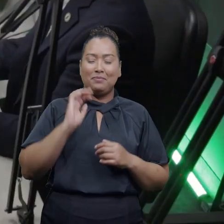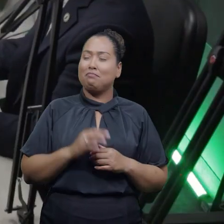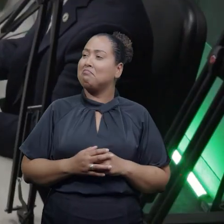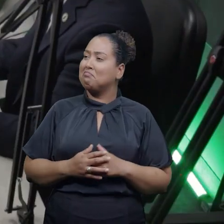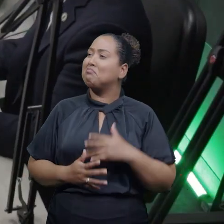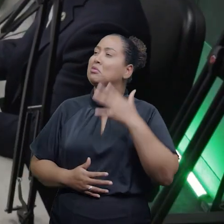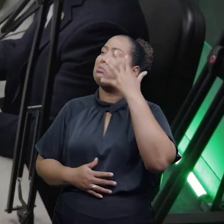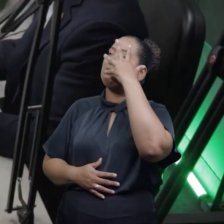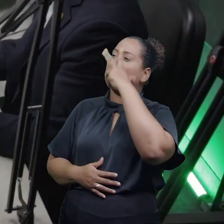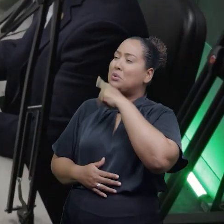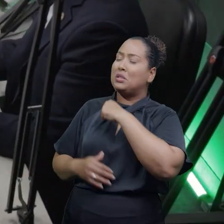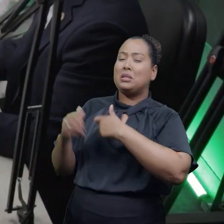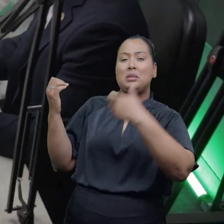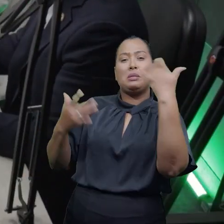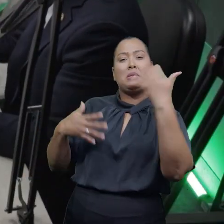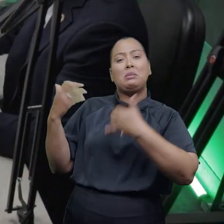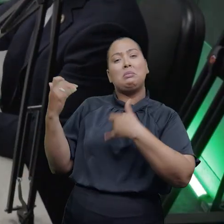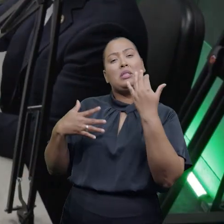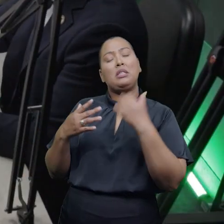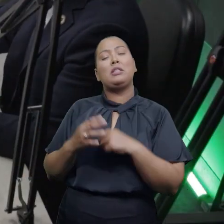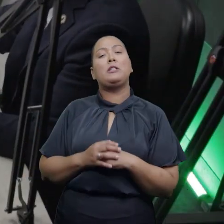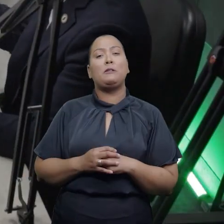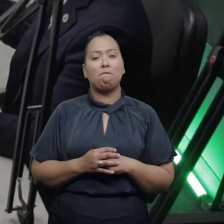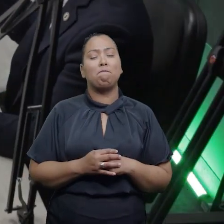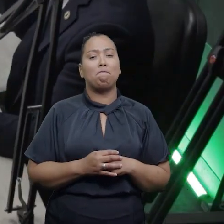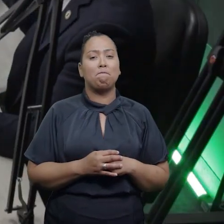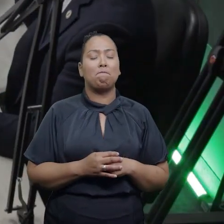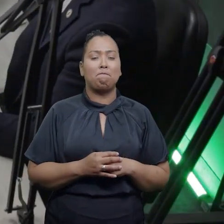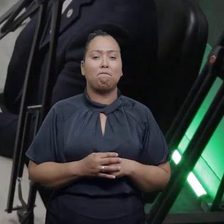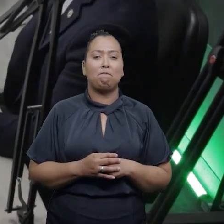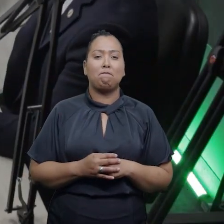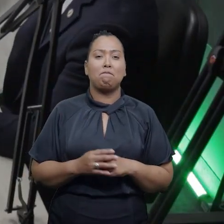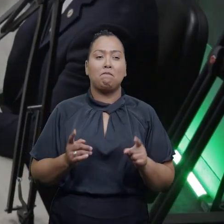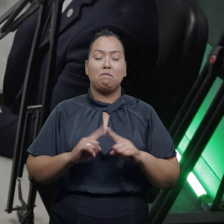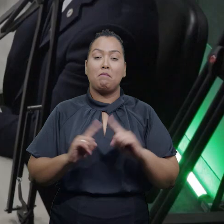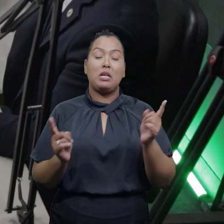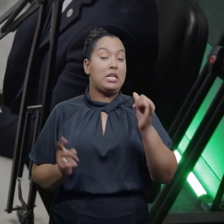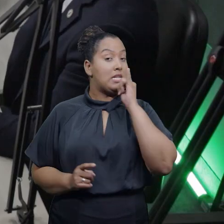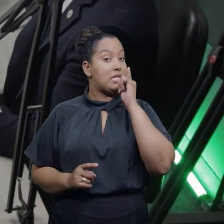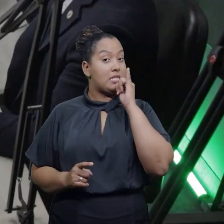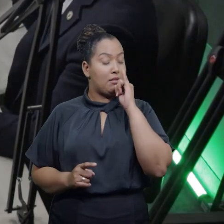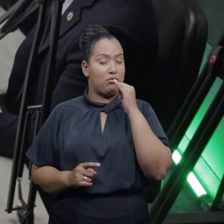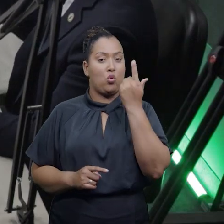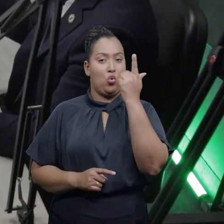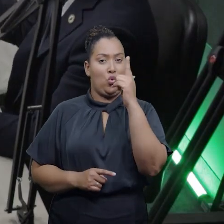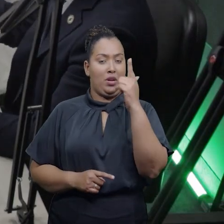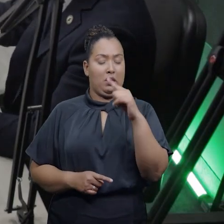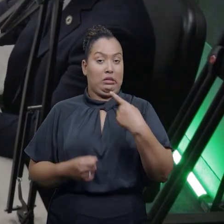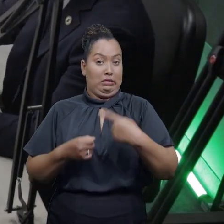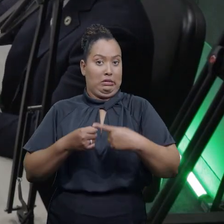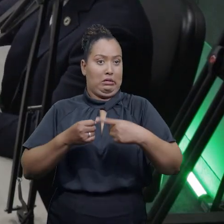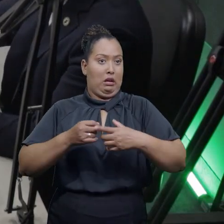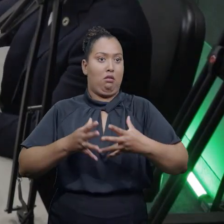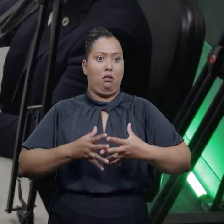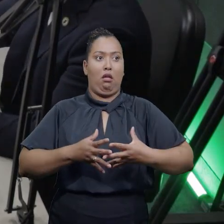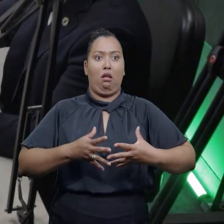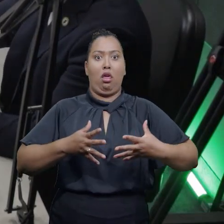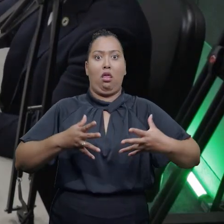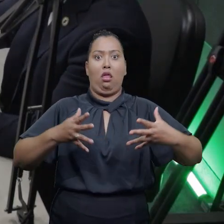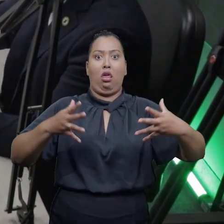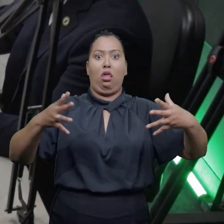assim é muito bonito, né? Mas quando a gente pensa numa estrutura de uma cidade do tamanho de Goiânia, que a gente tem